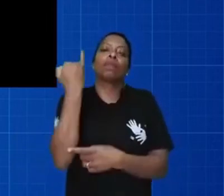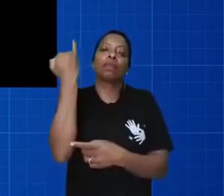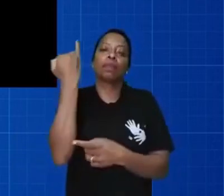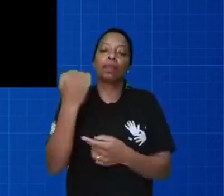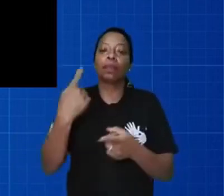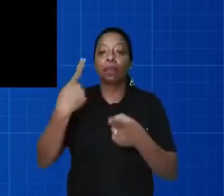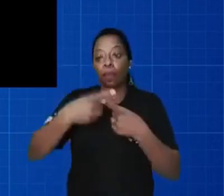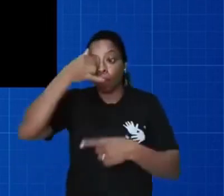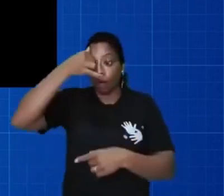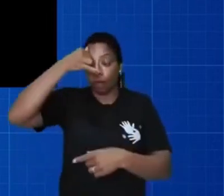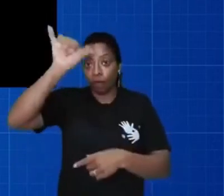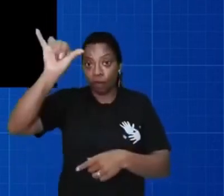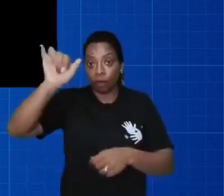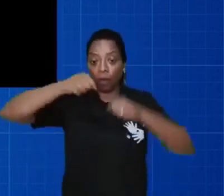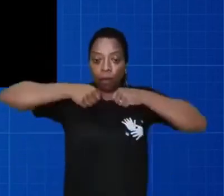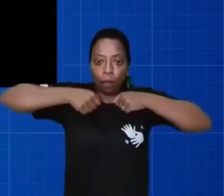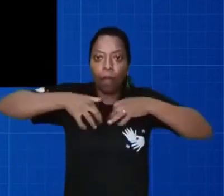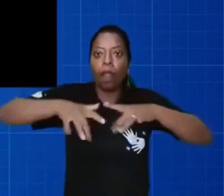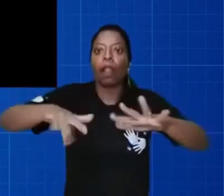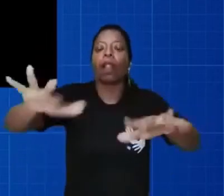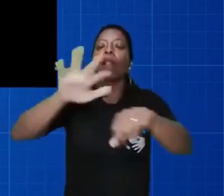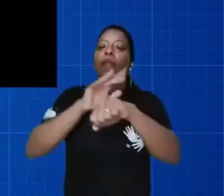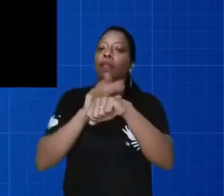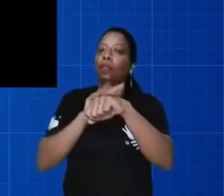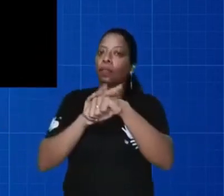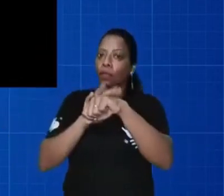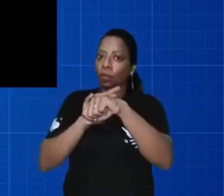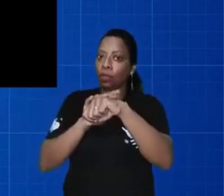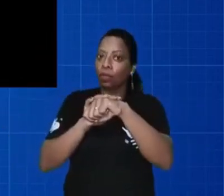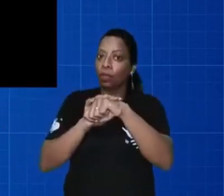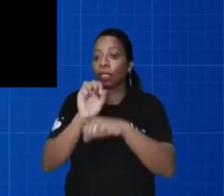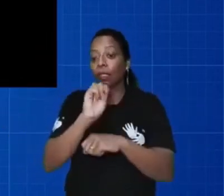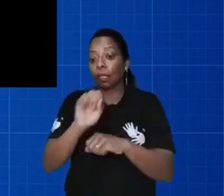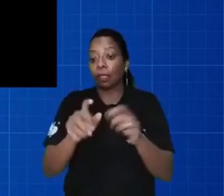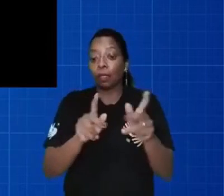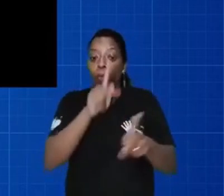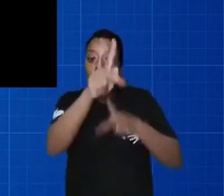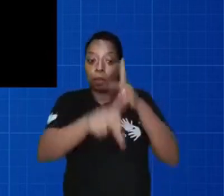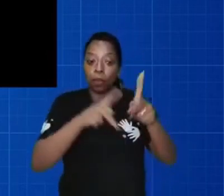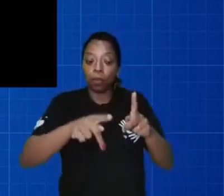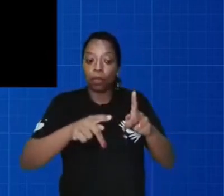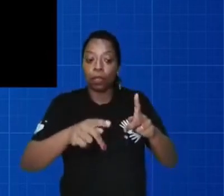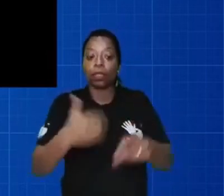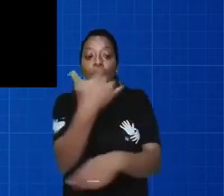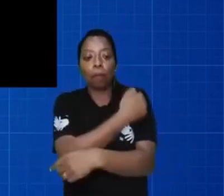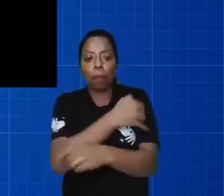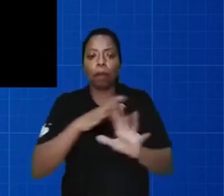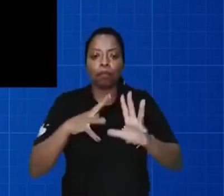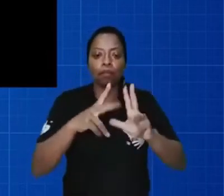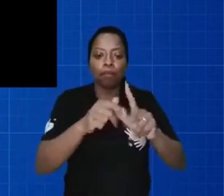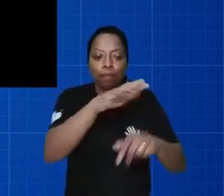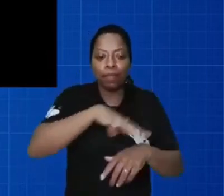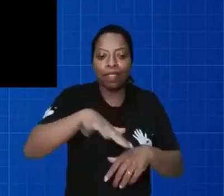população, menos chance tem de se contaminarem com a doença e transmitir para outras pessoas. Então, ela vai diminuir